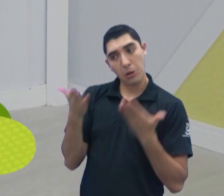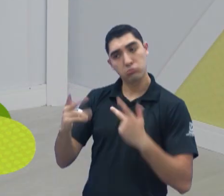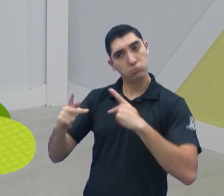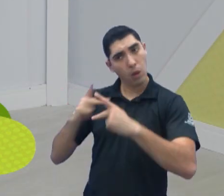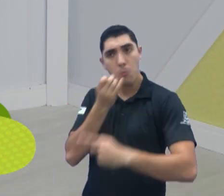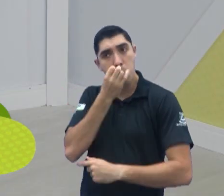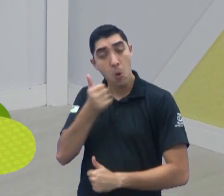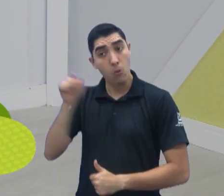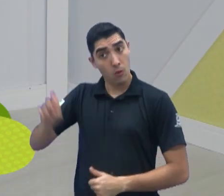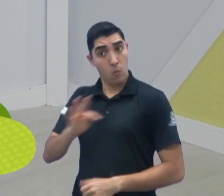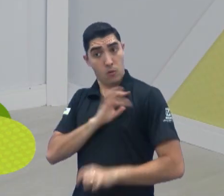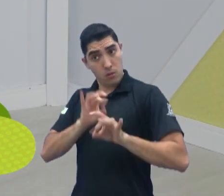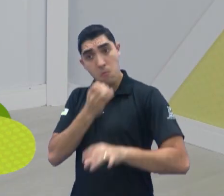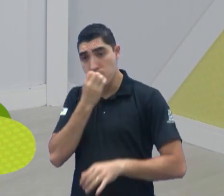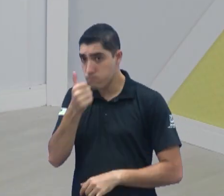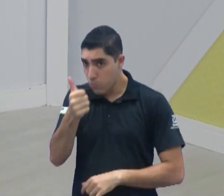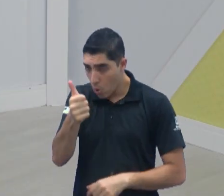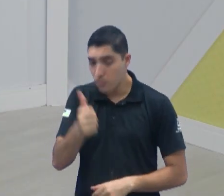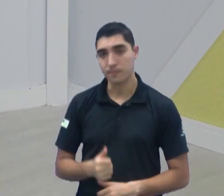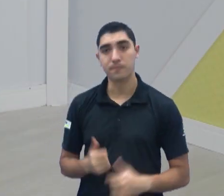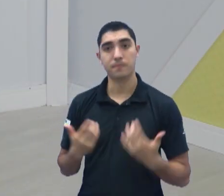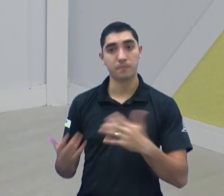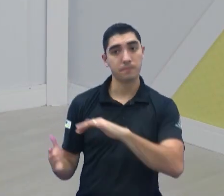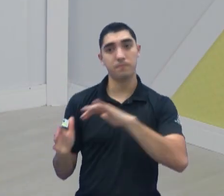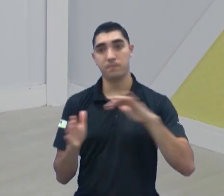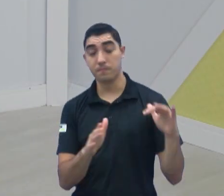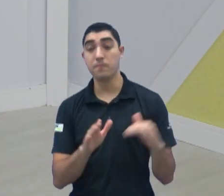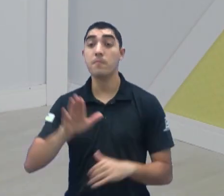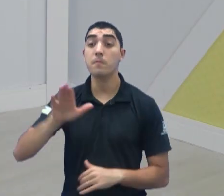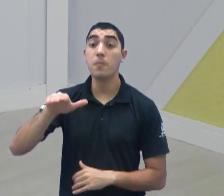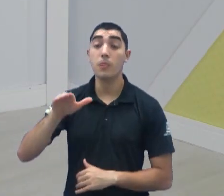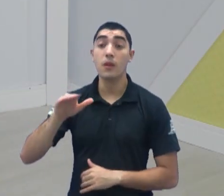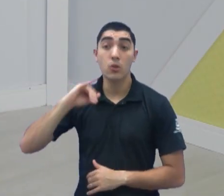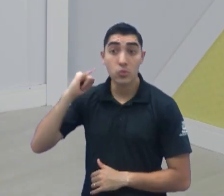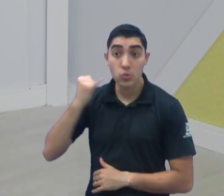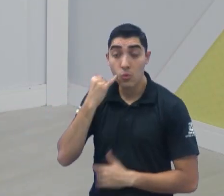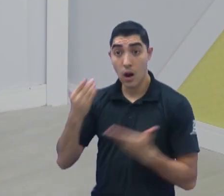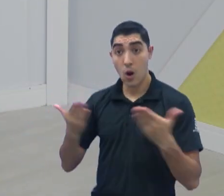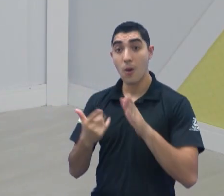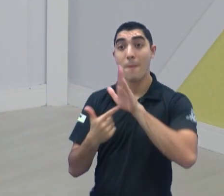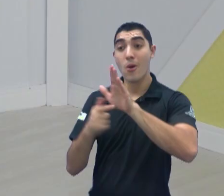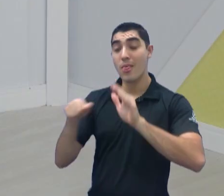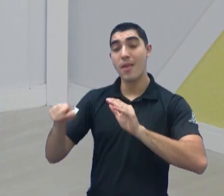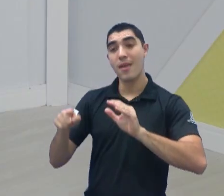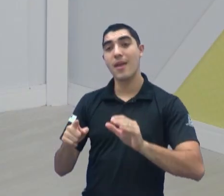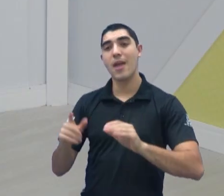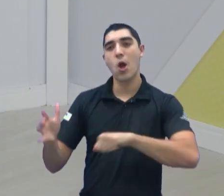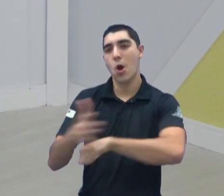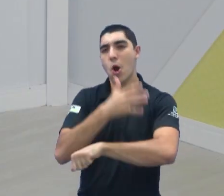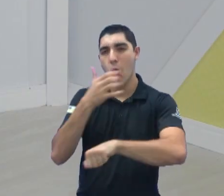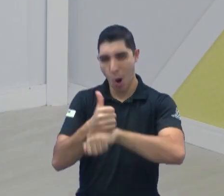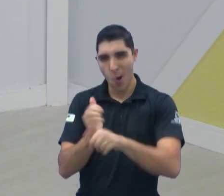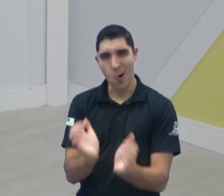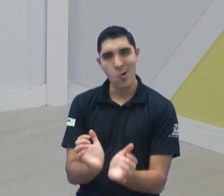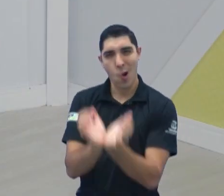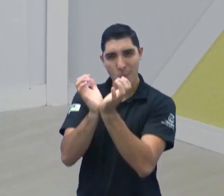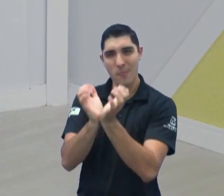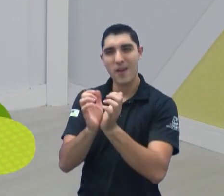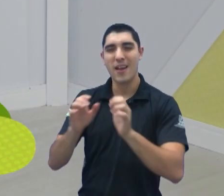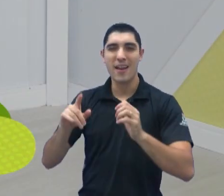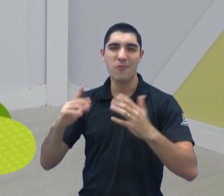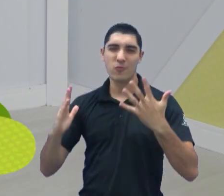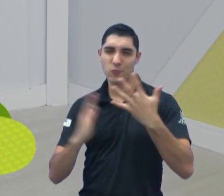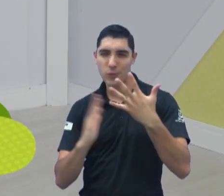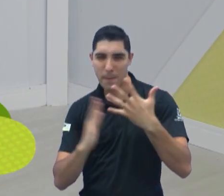for confirmada, tá certo? João, para a gente fechar a hora de hoje, falando agora da terceira Copa Noel Moraes, a antiga Copa